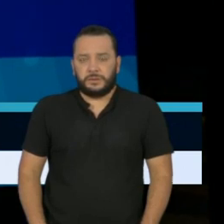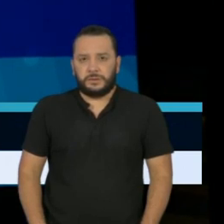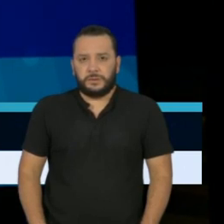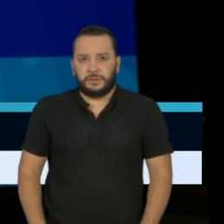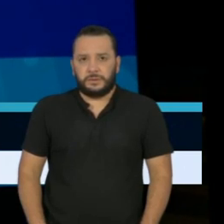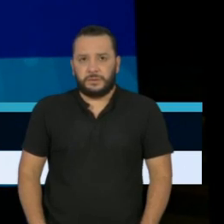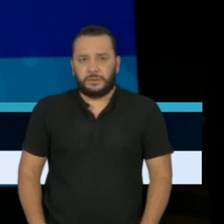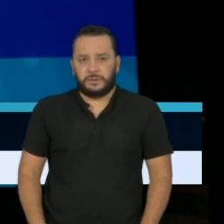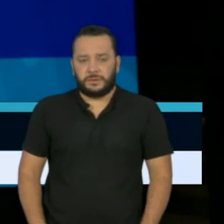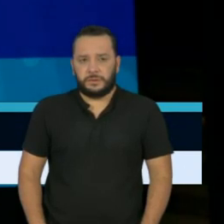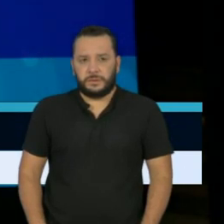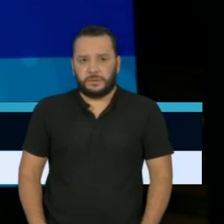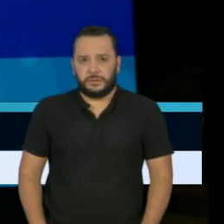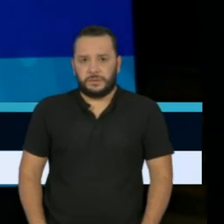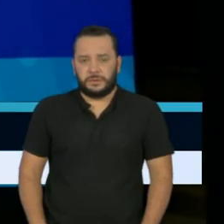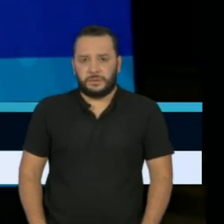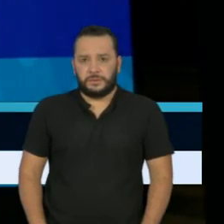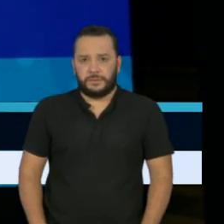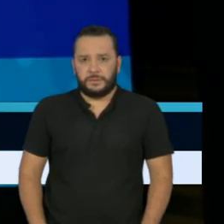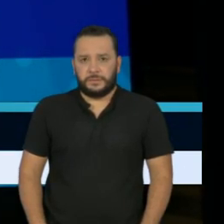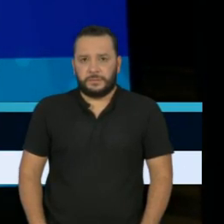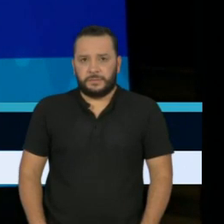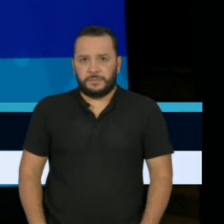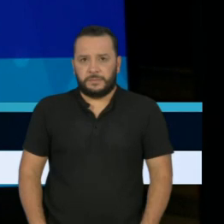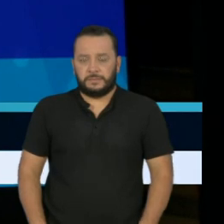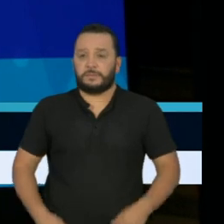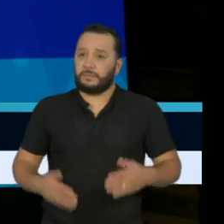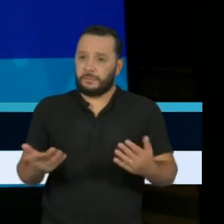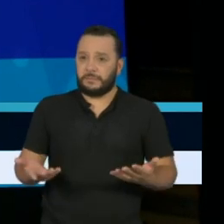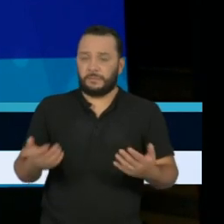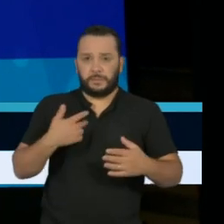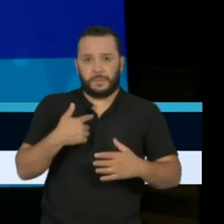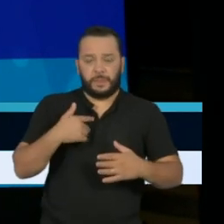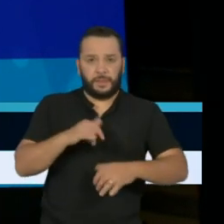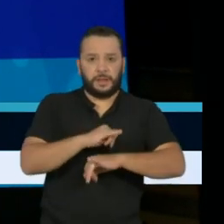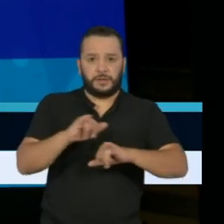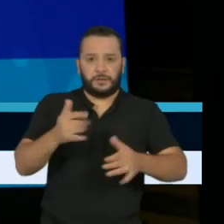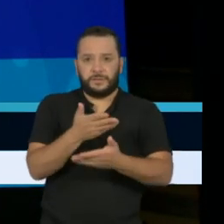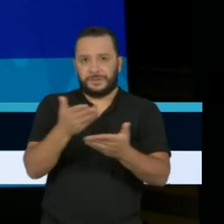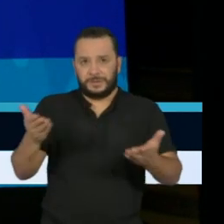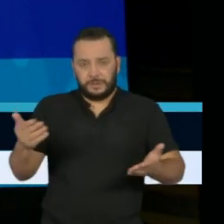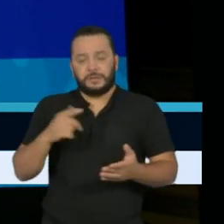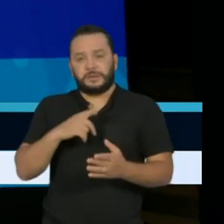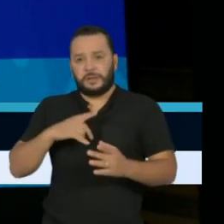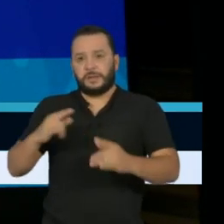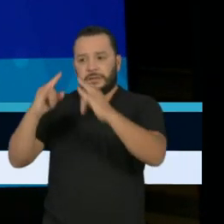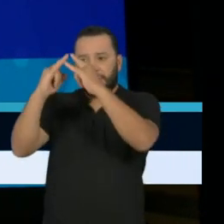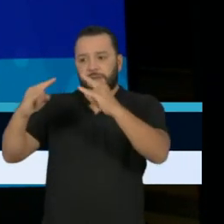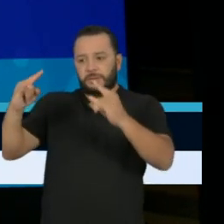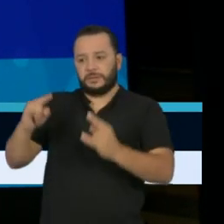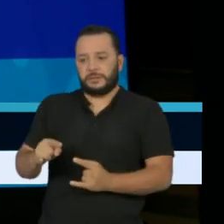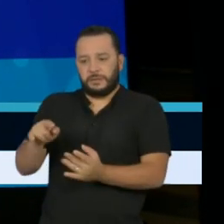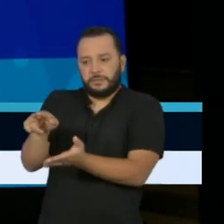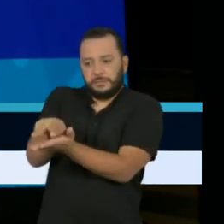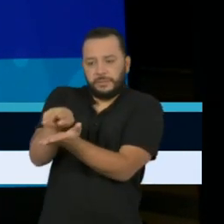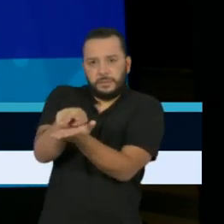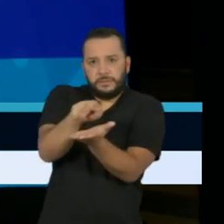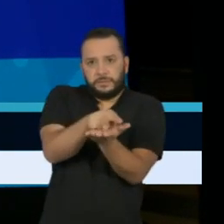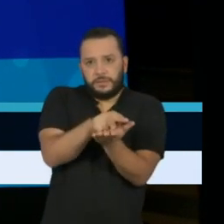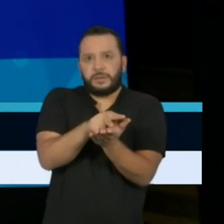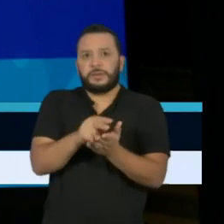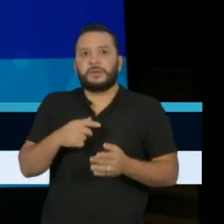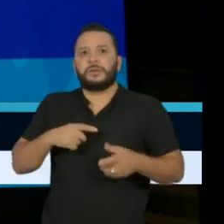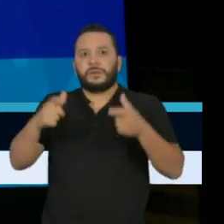Continua? Ok. Então, anunciando a vocês, o Hospital de Campanha no Complexo Desportivo Constâncio